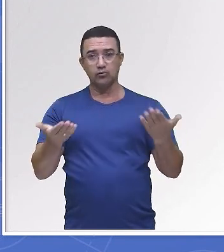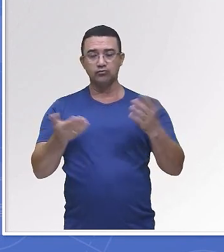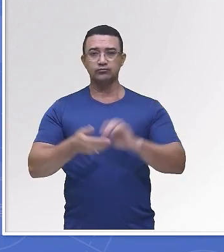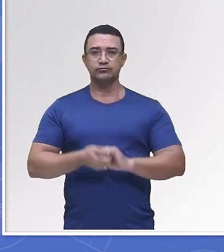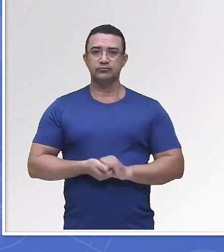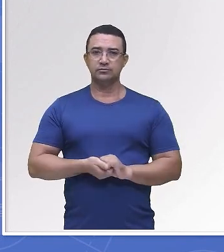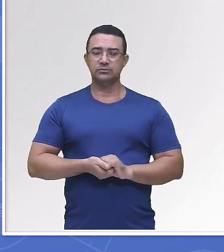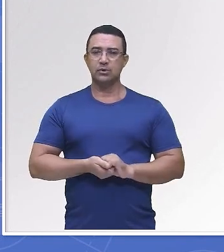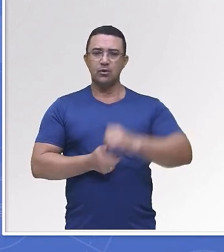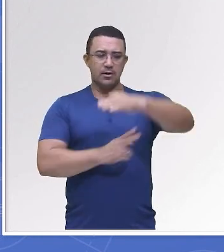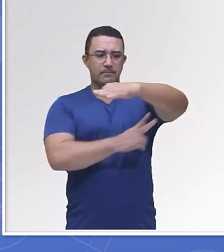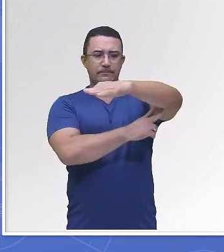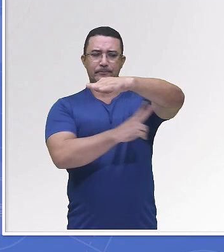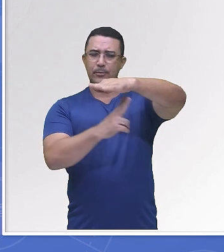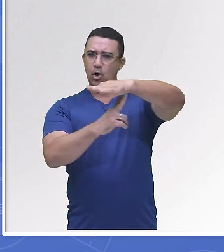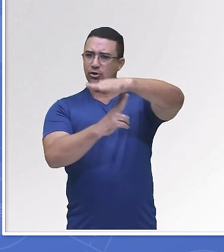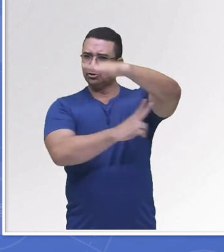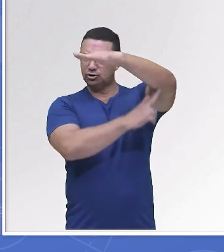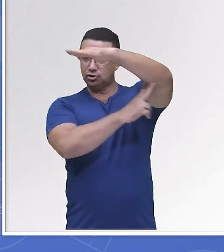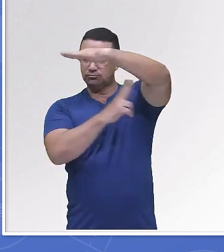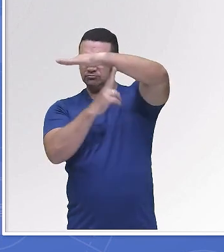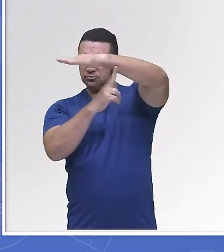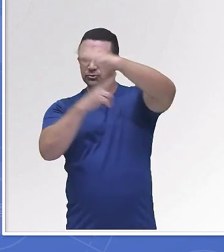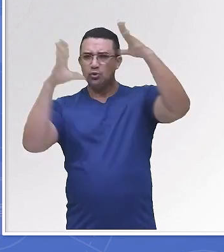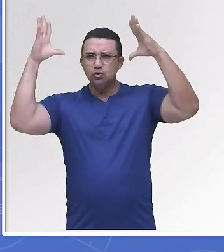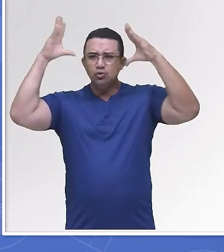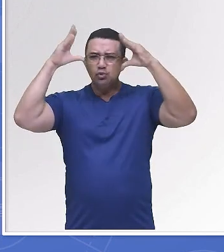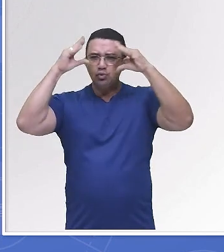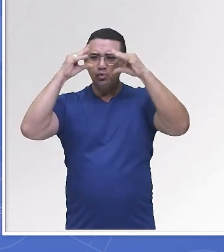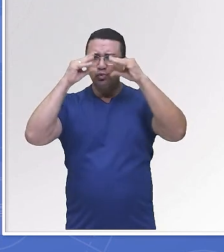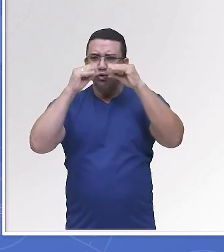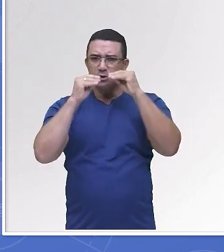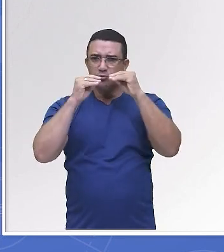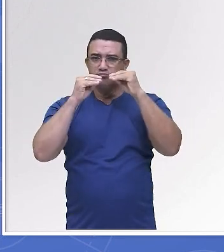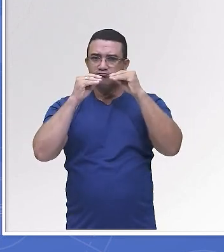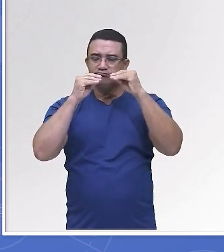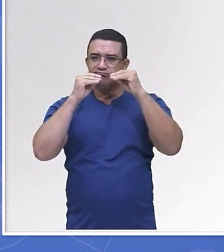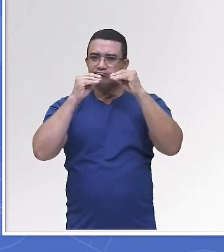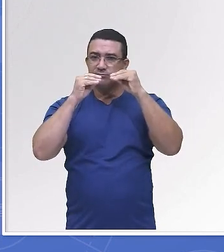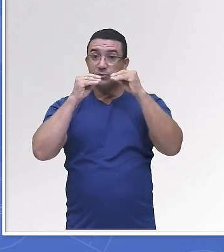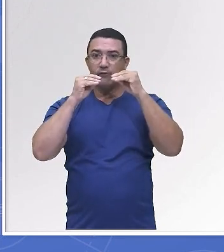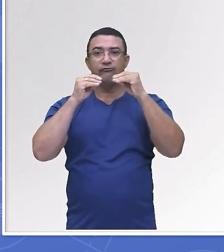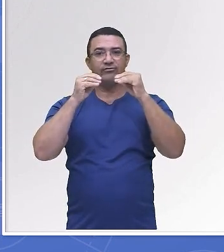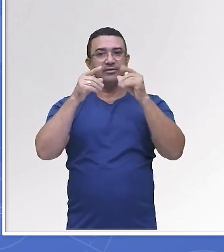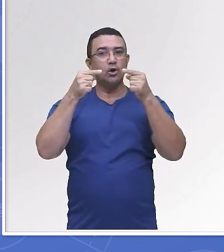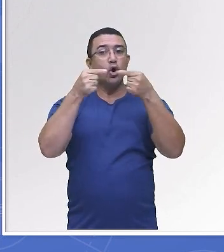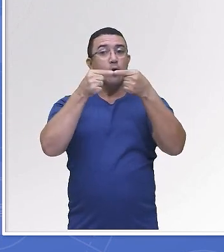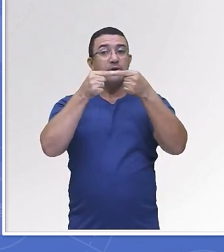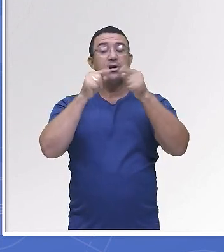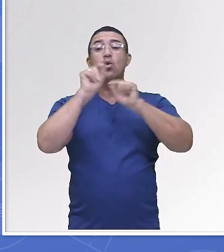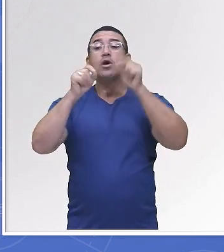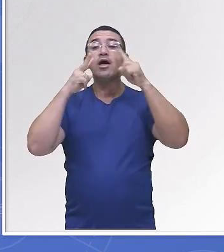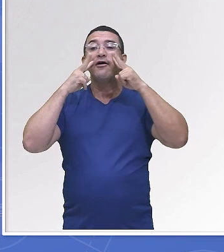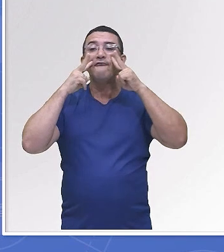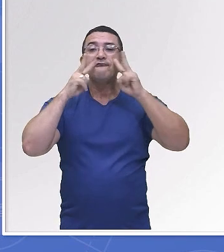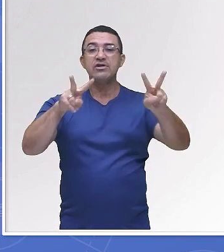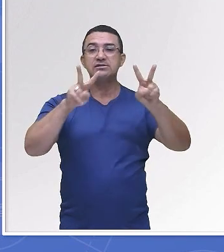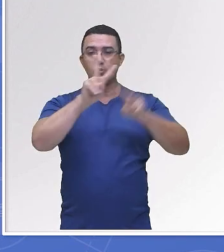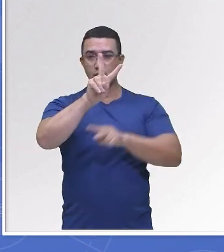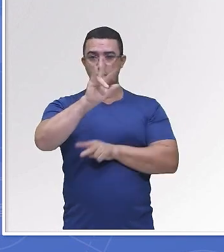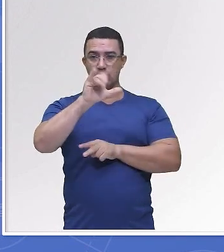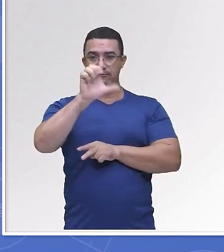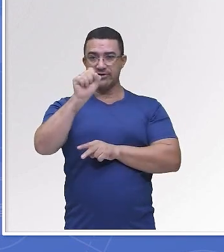ponte, a escuridão era total. Então, a gente tem aqui visão, correto? Já que a escuridão a gente vai